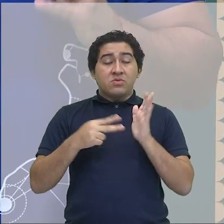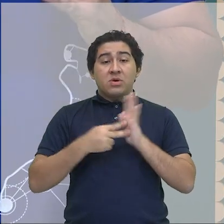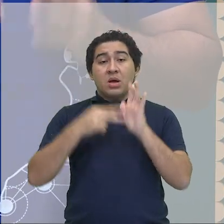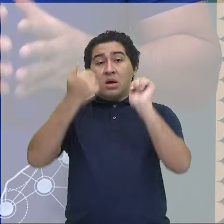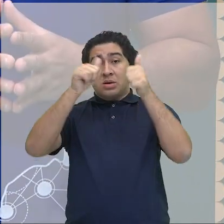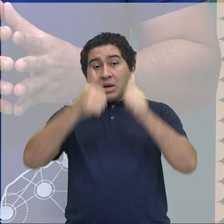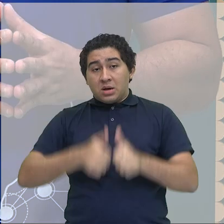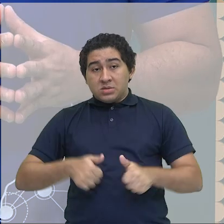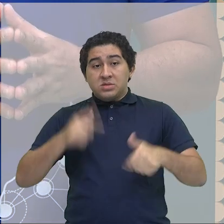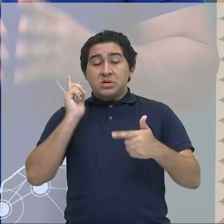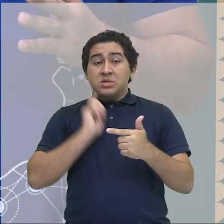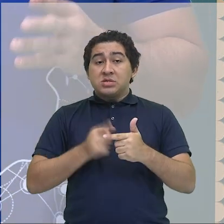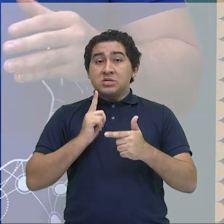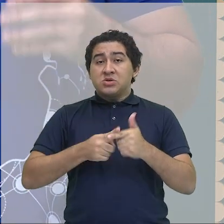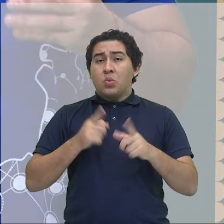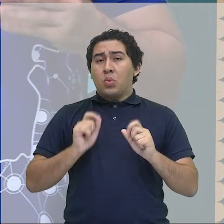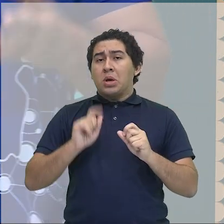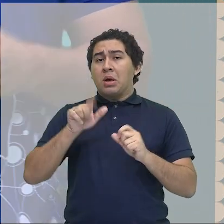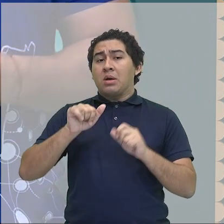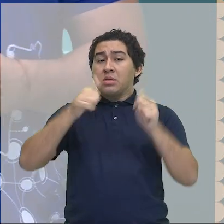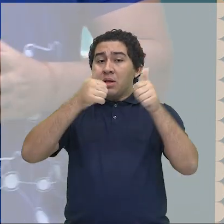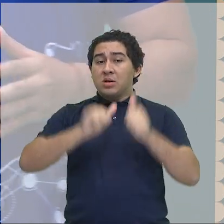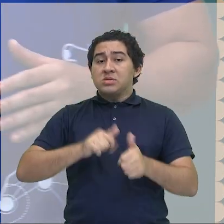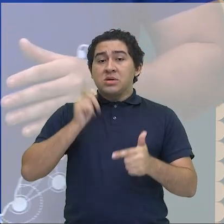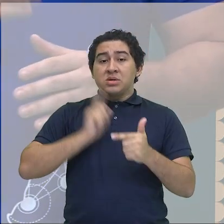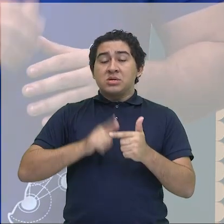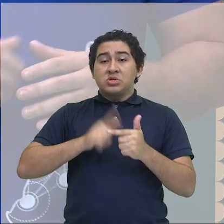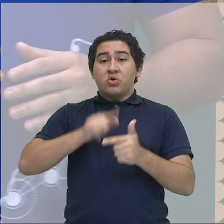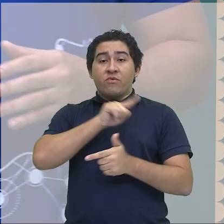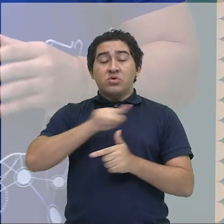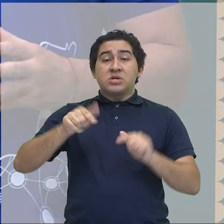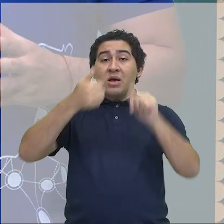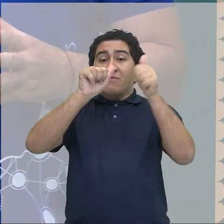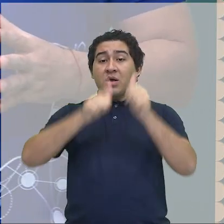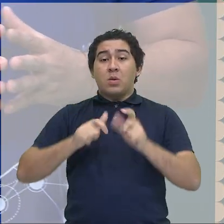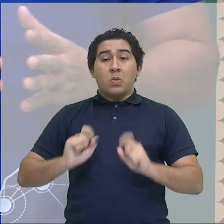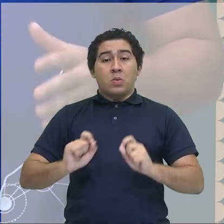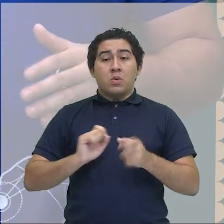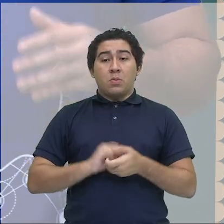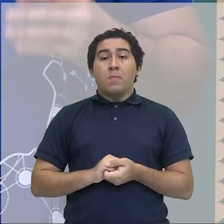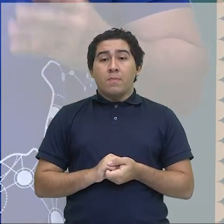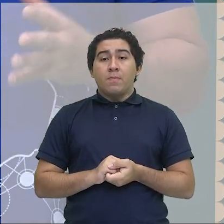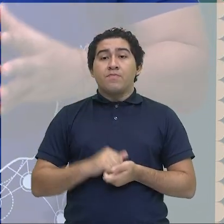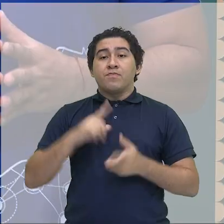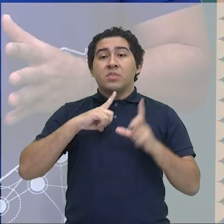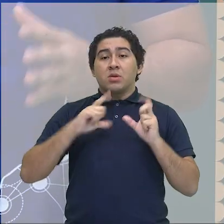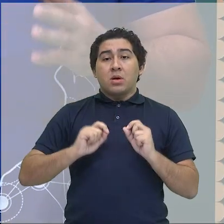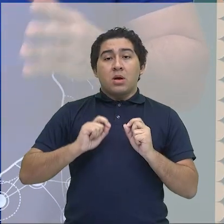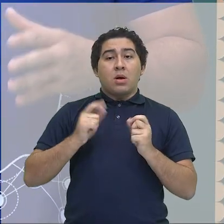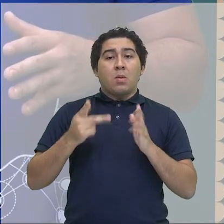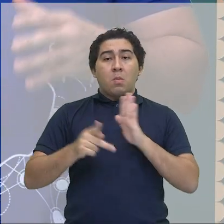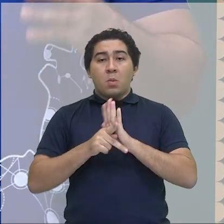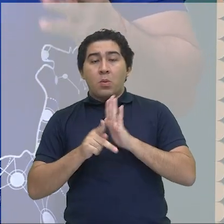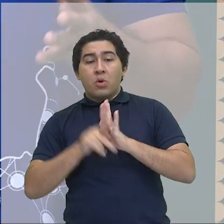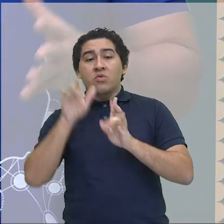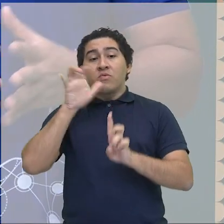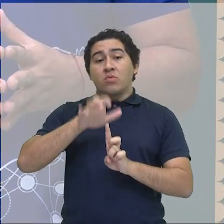análise crítica. O que é a análise crítica? É você avaliar as implicações práticas